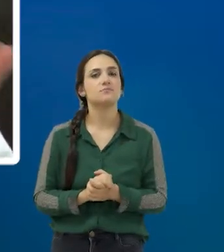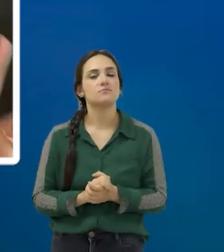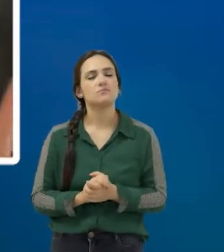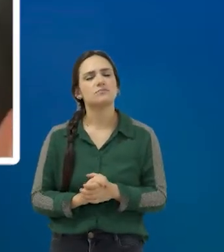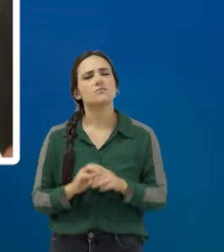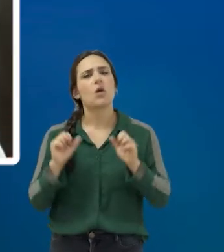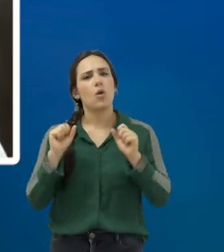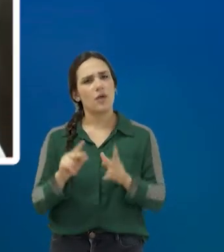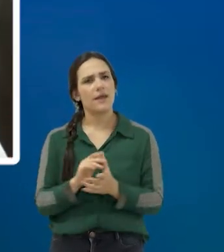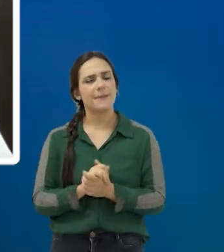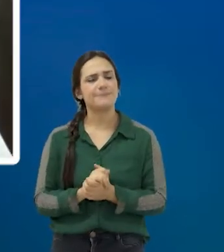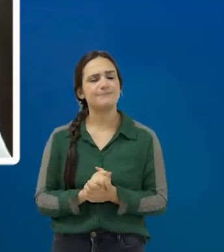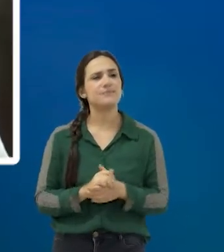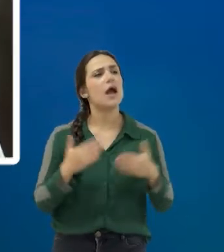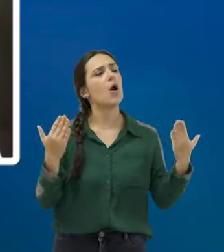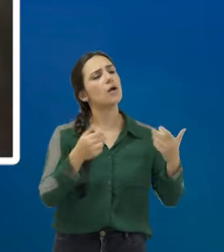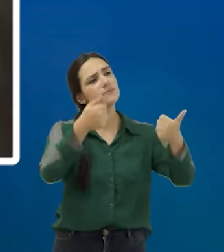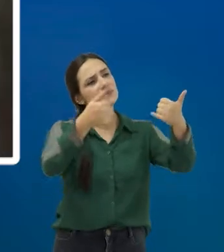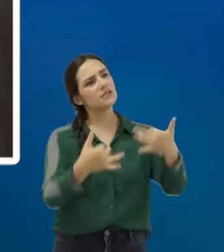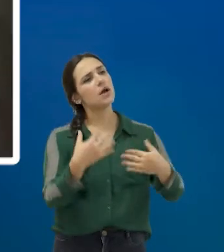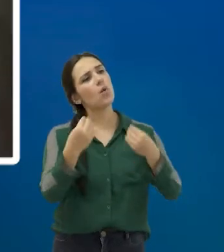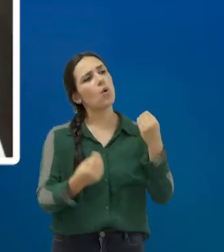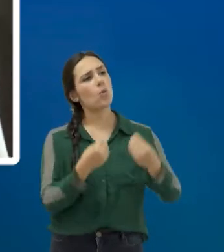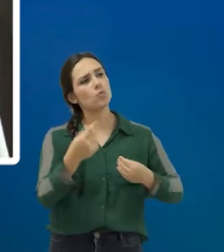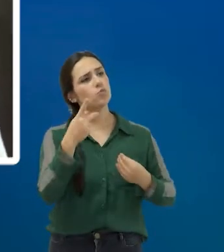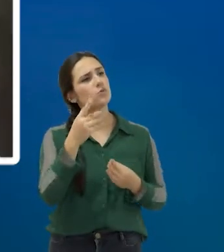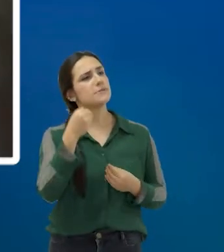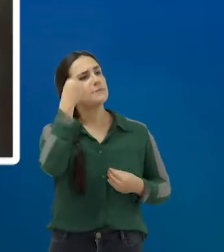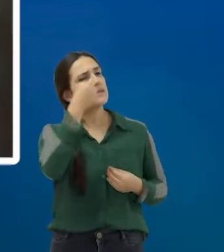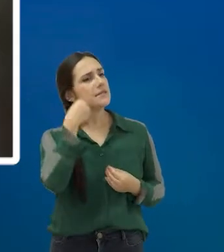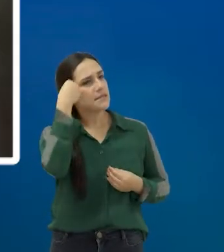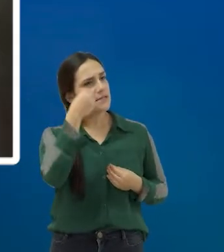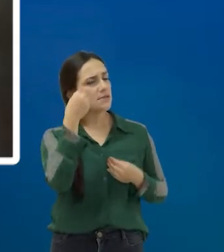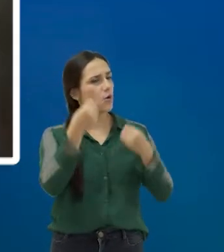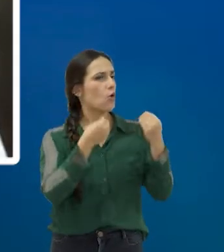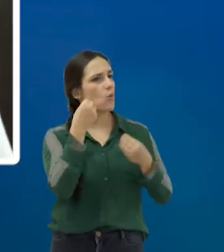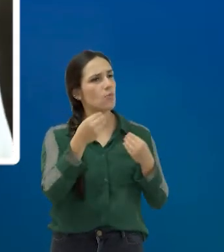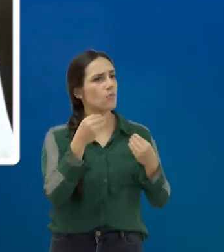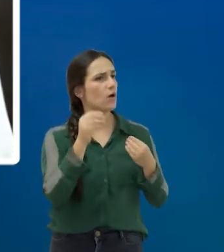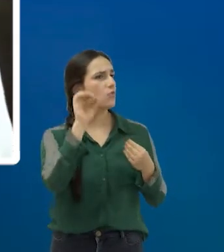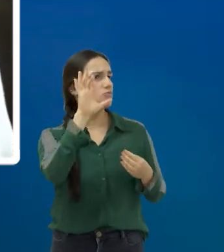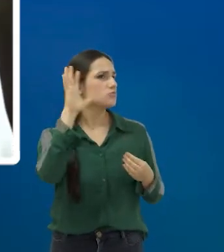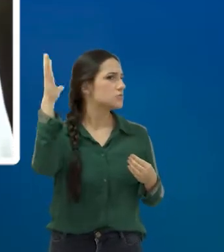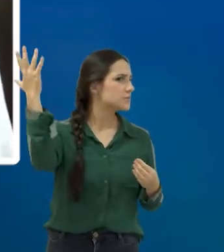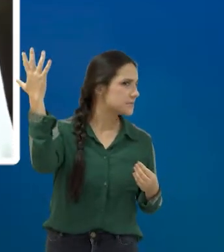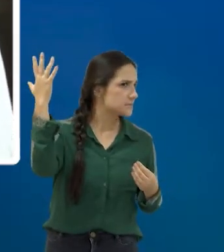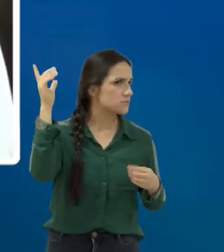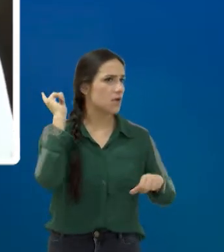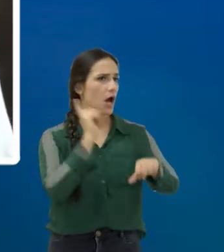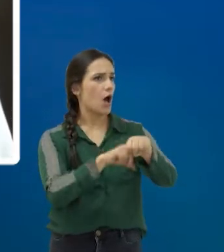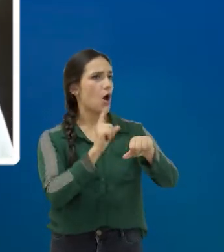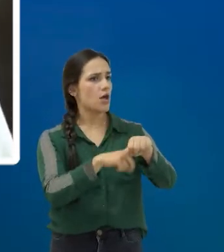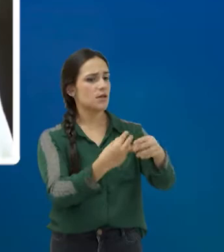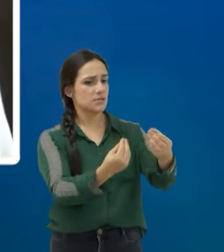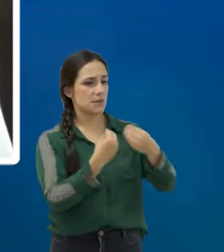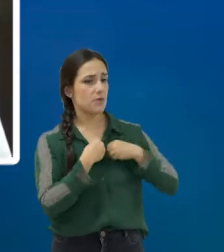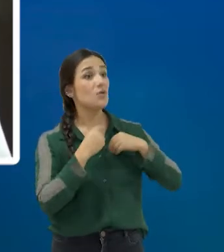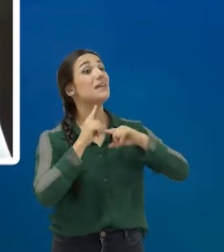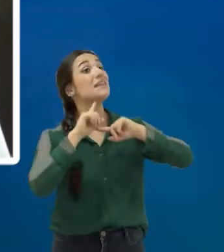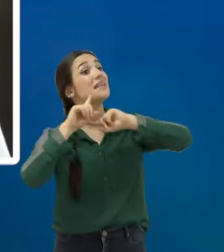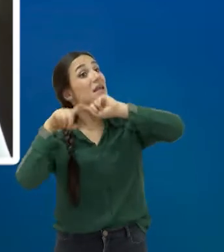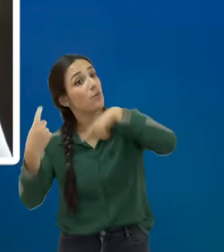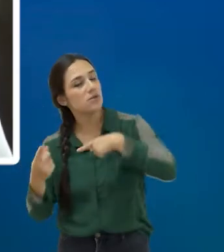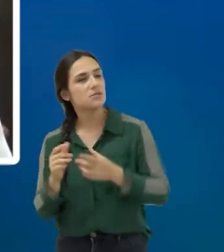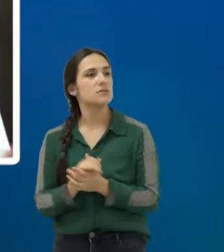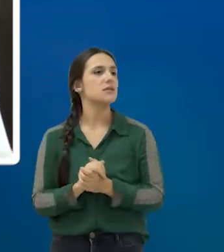tem 2 experiências para me contar. Primeiro, como paciente que recebeu a doação, como é que foi após a doação? E eu queria também que você